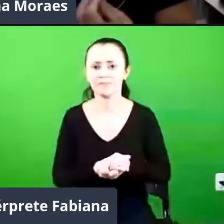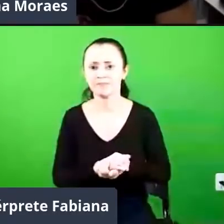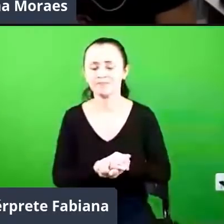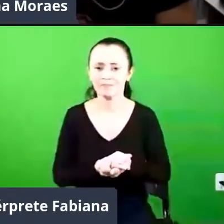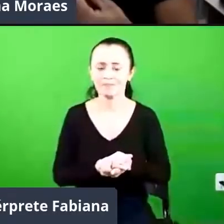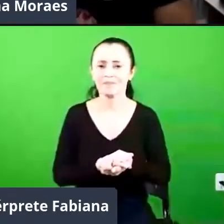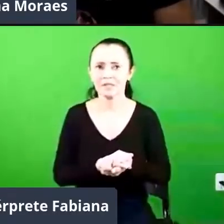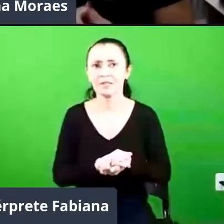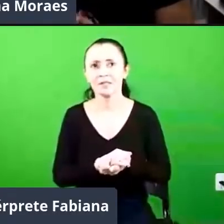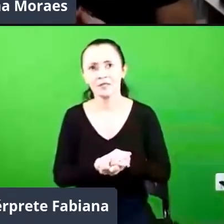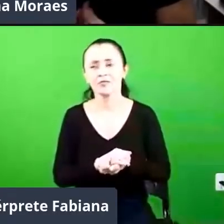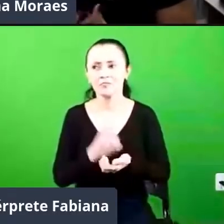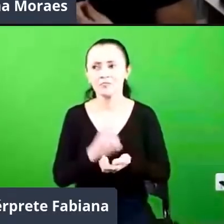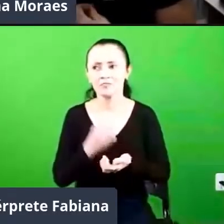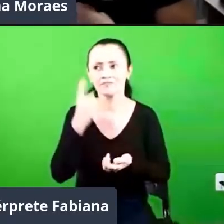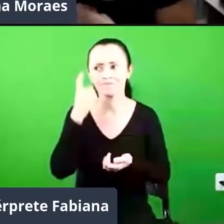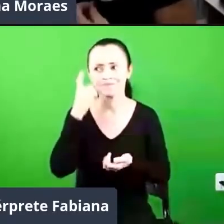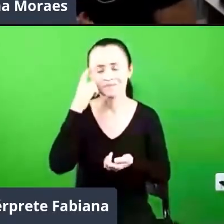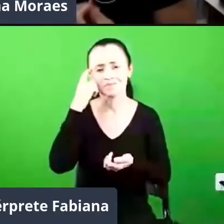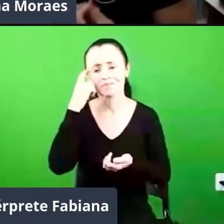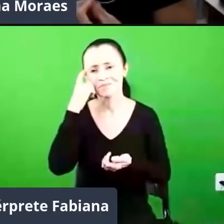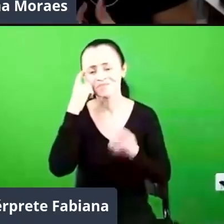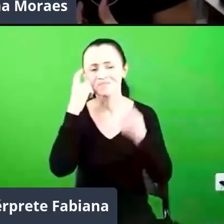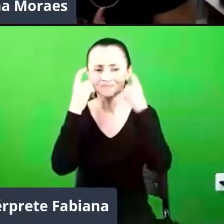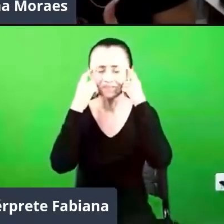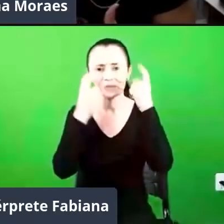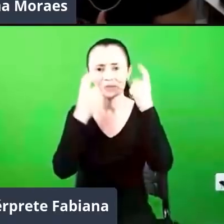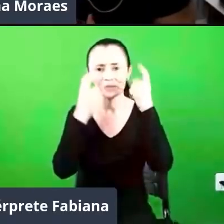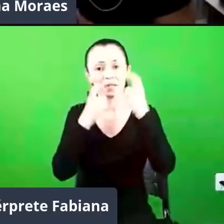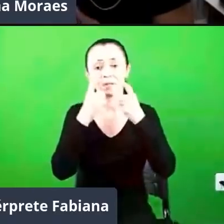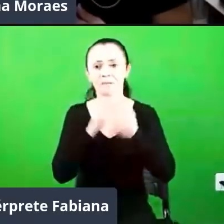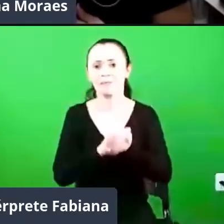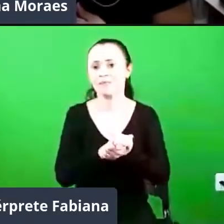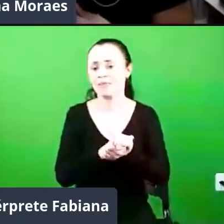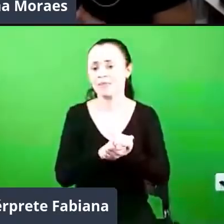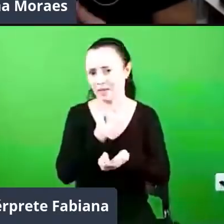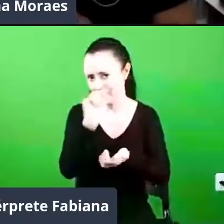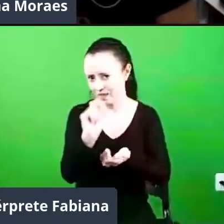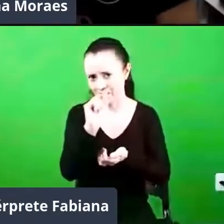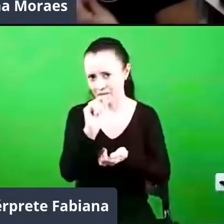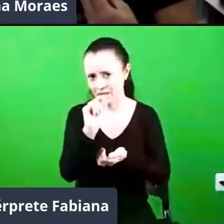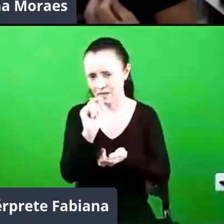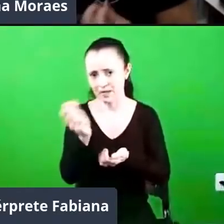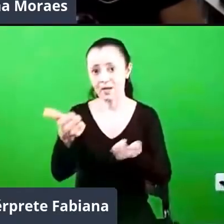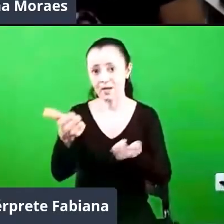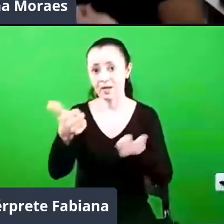tem preocupado e muito essa questão, que é a avaliação. É uma questão